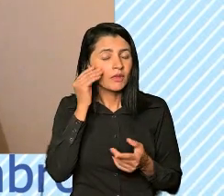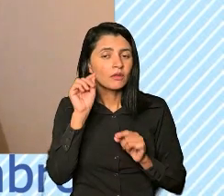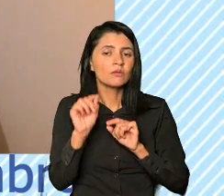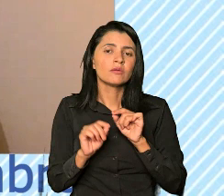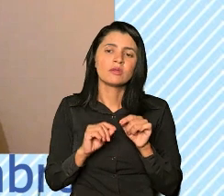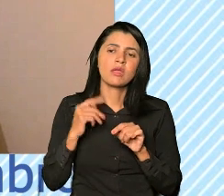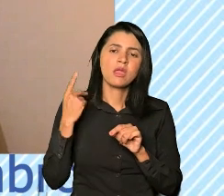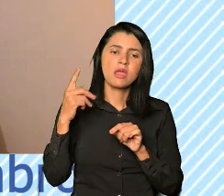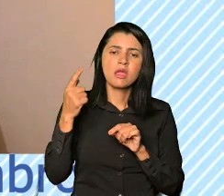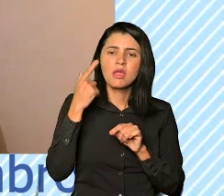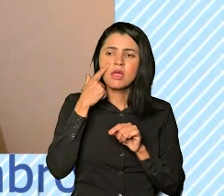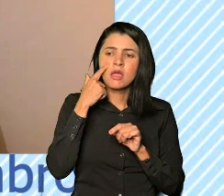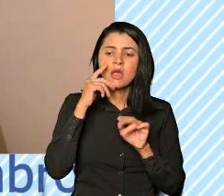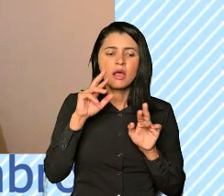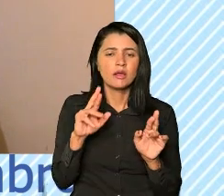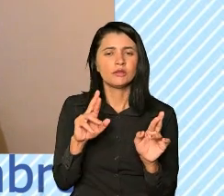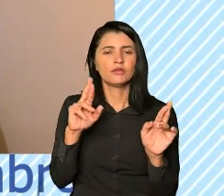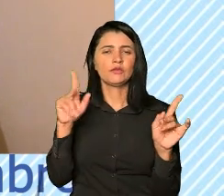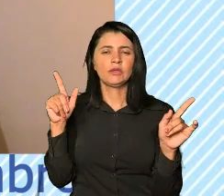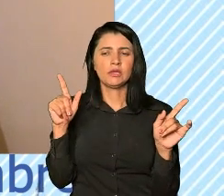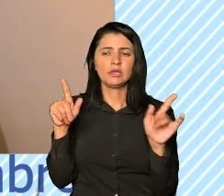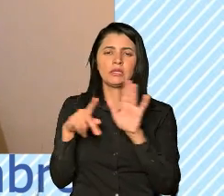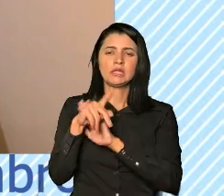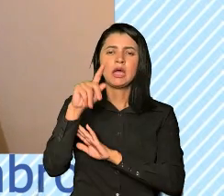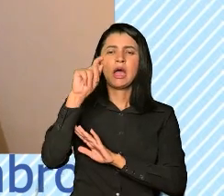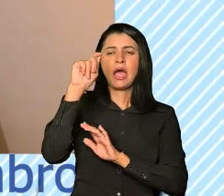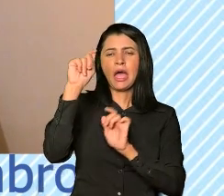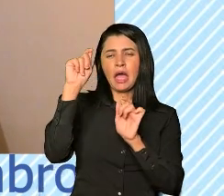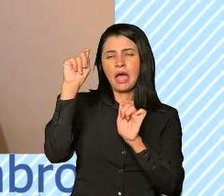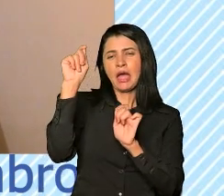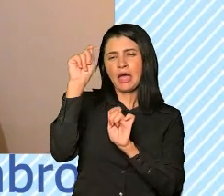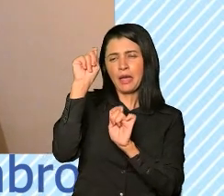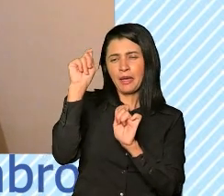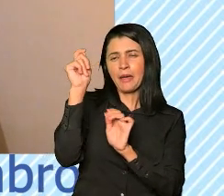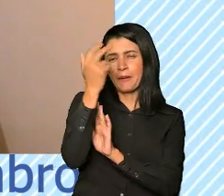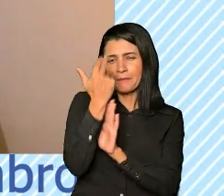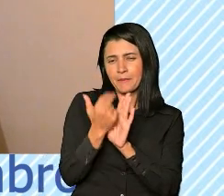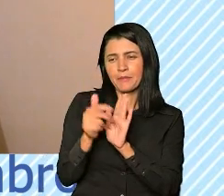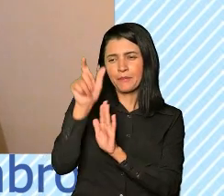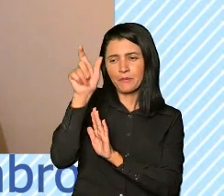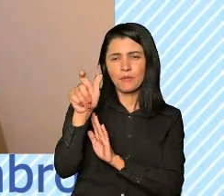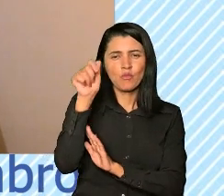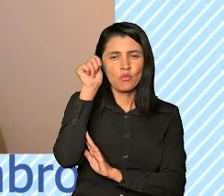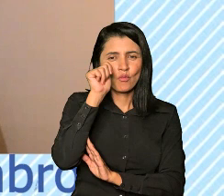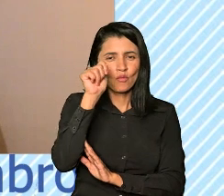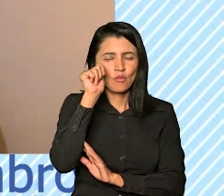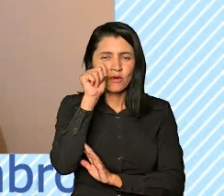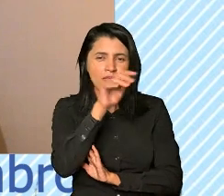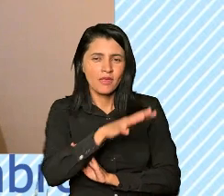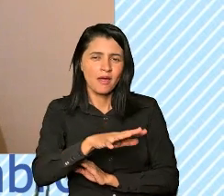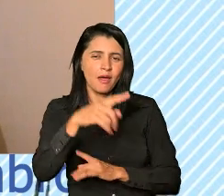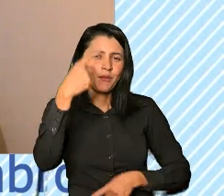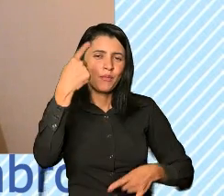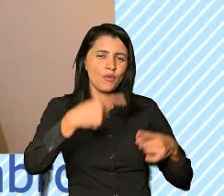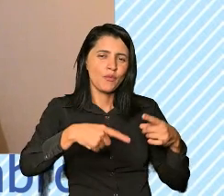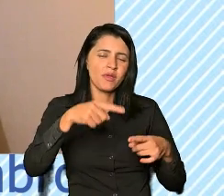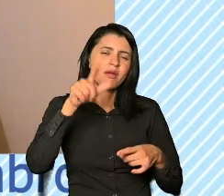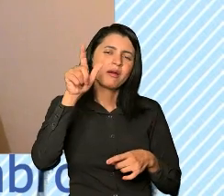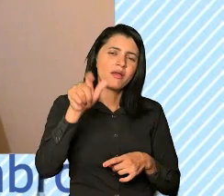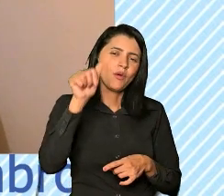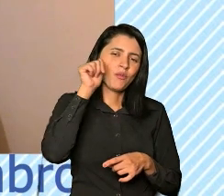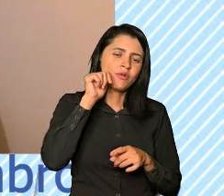fazer essa distinção da imagem da mulher que ocupa o espaço público, é uma